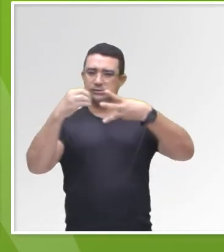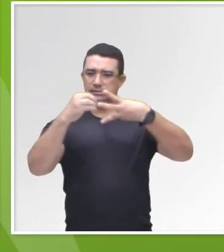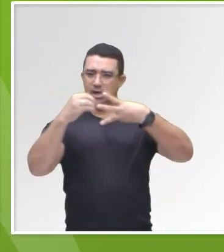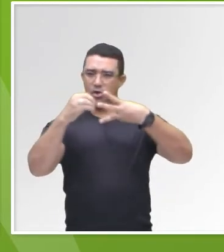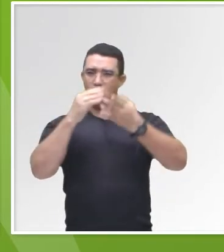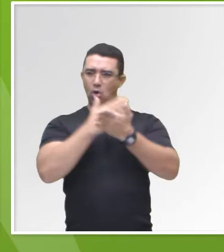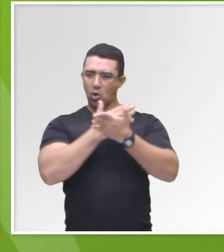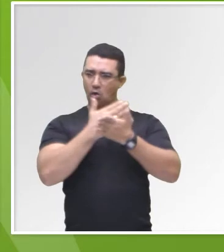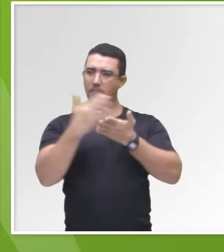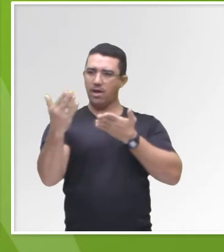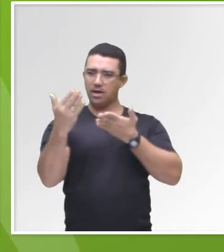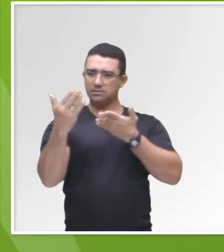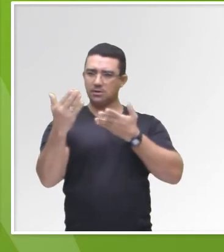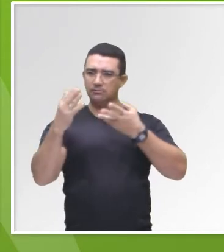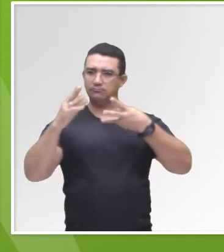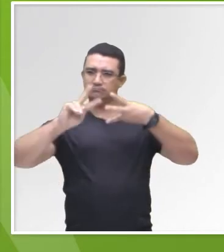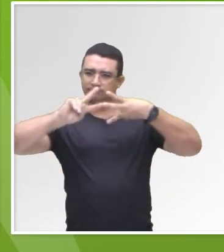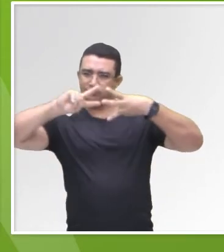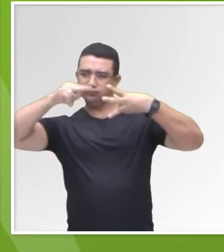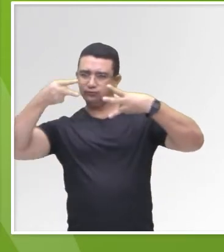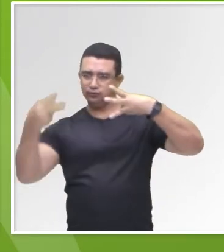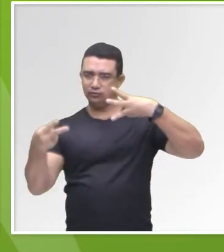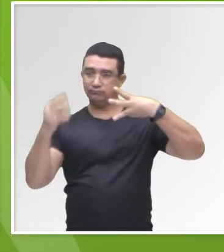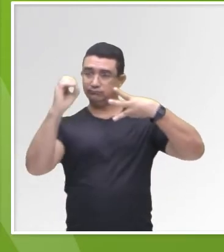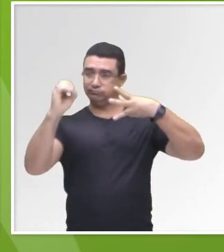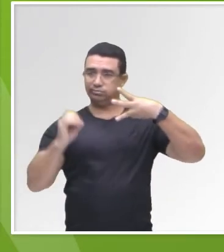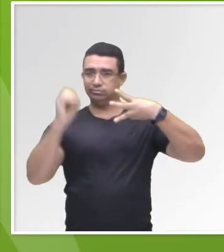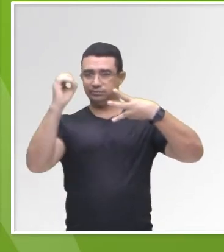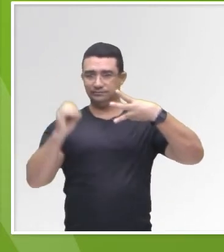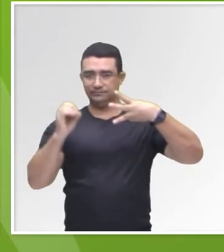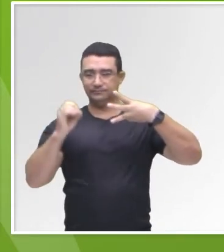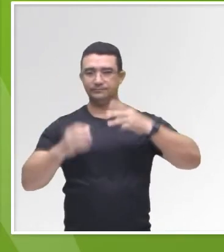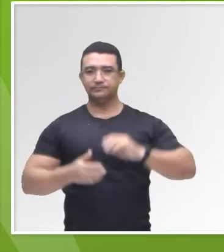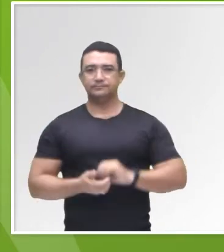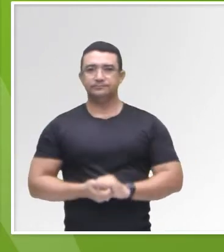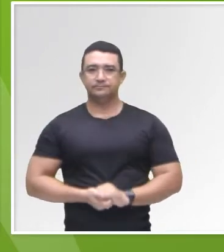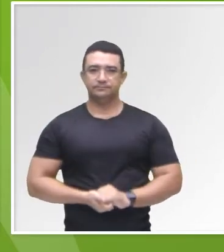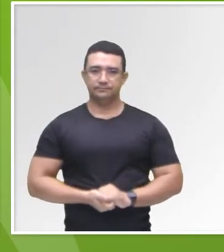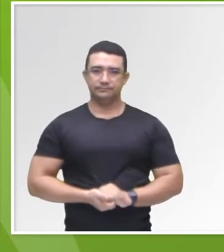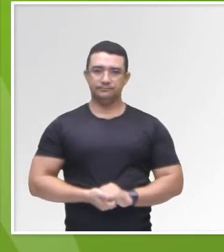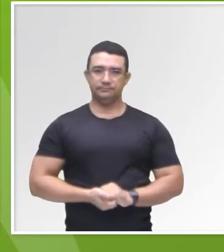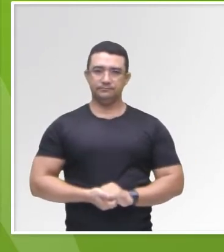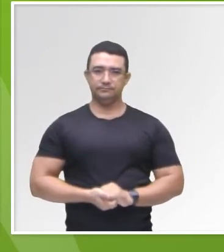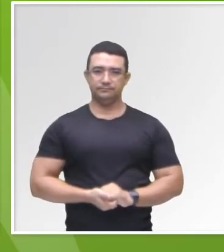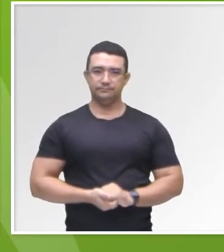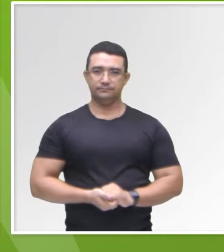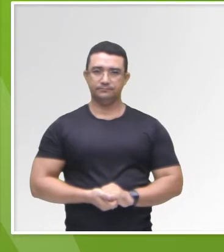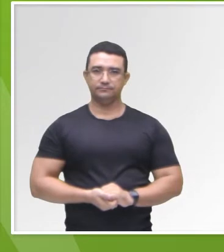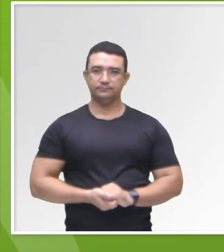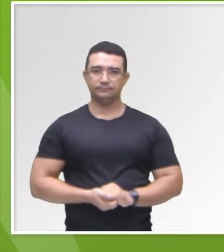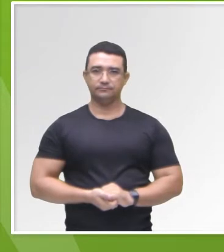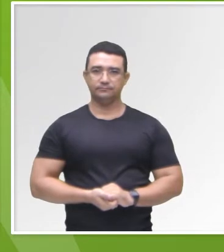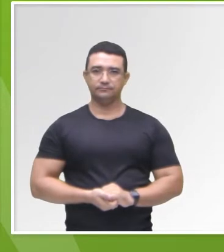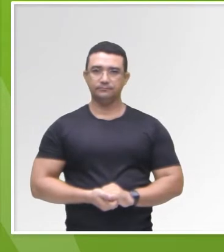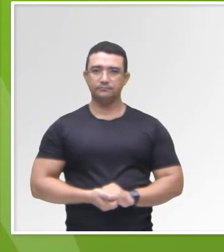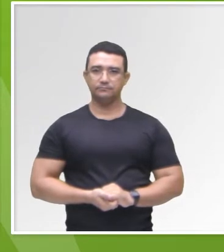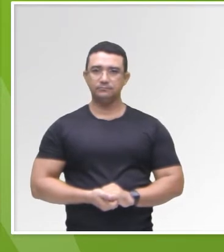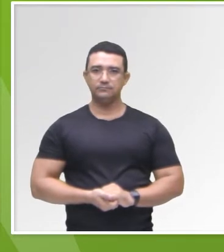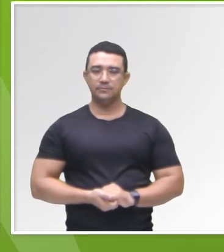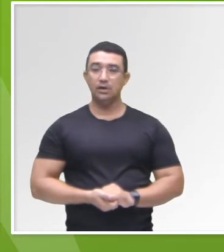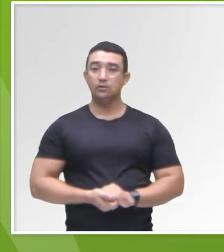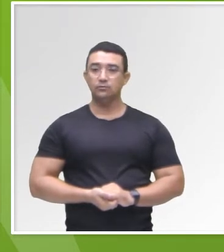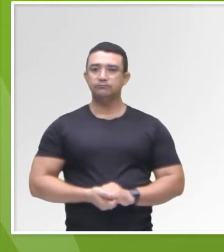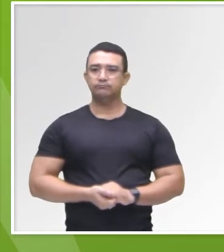está vendo ali, ó, basicamente, duas informações que acontecem ali na fase da prófase. A gente